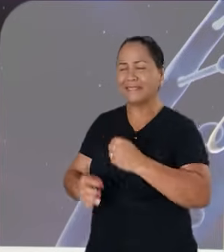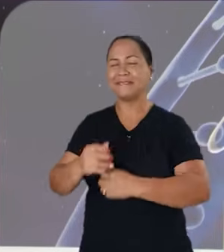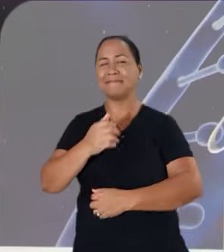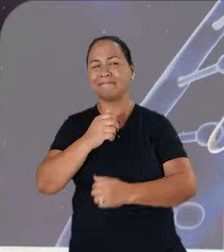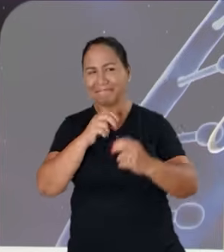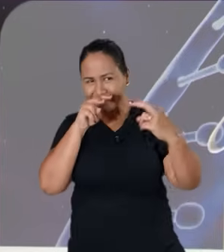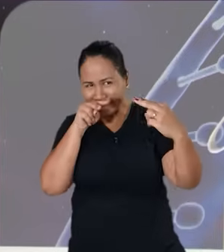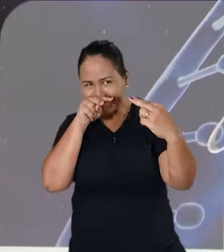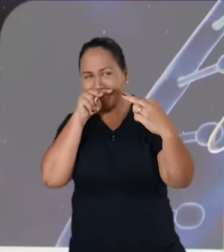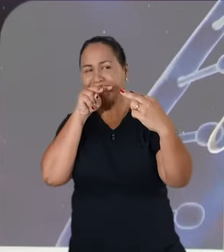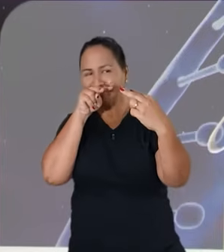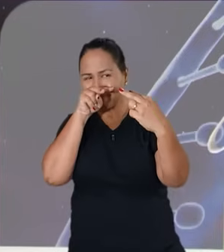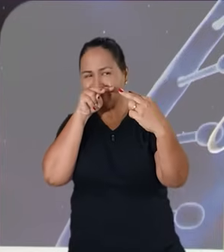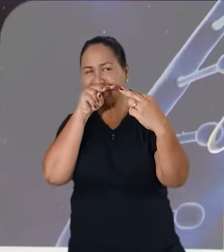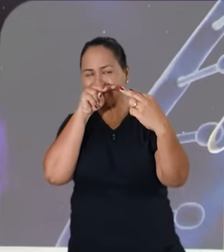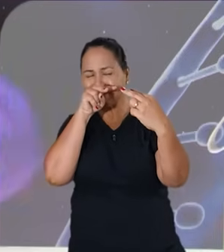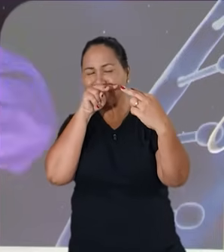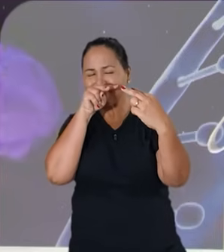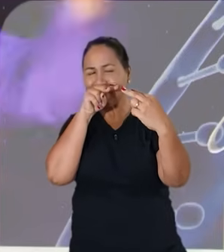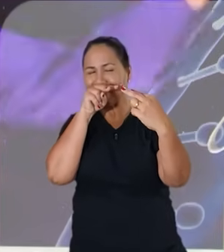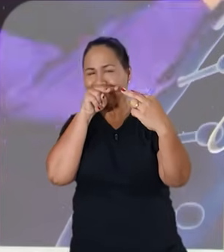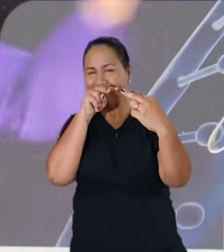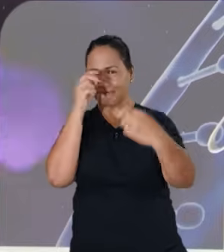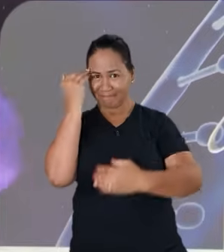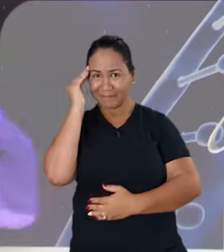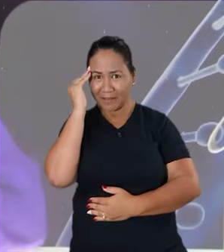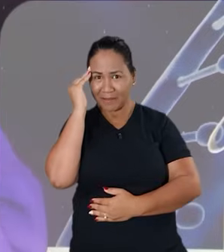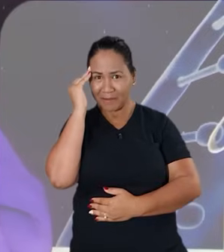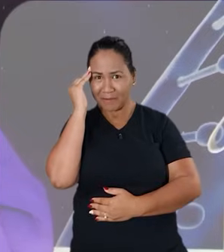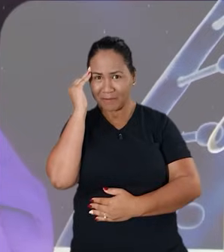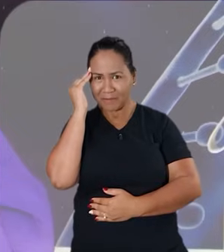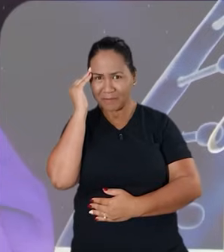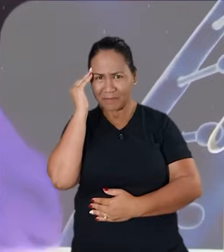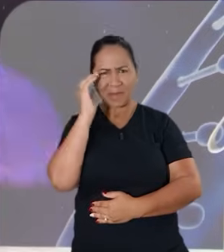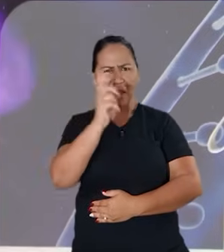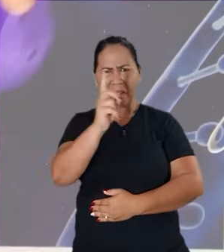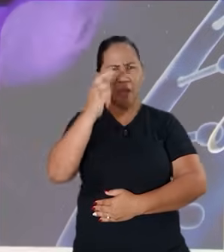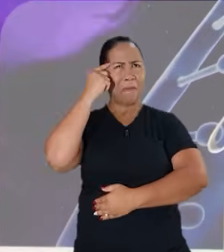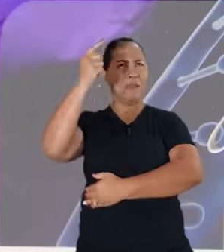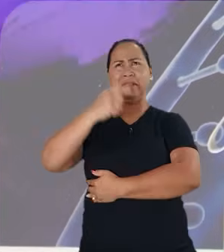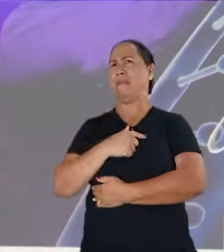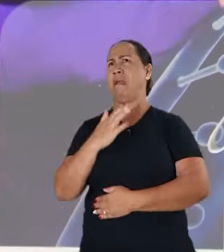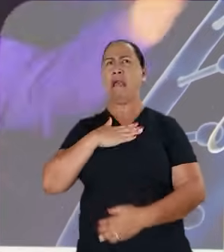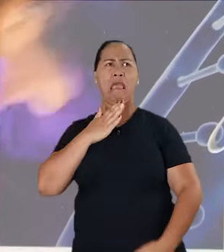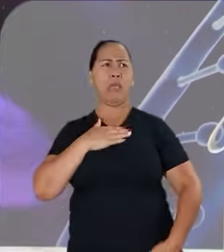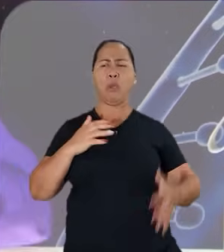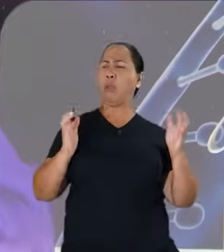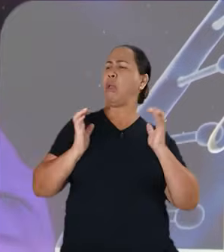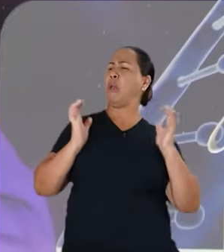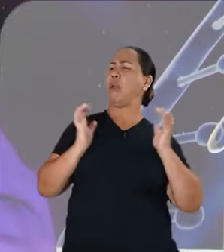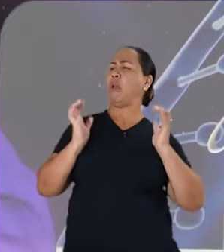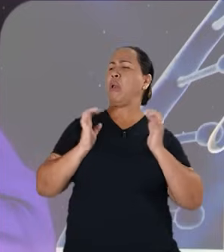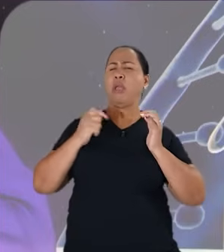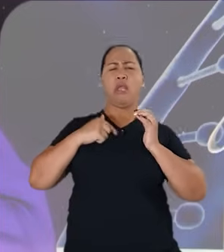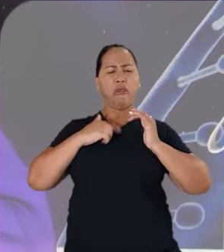Vocês viram qual é a proporção do dar? Não é você abrir uma live para 10 mil pessoas? Não é você sair doando dinheiro para ninguém?